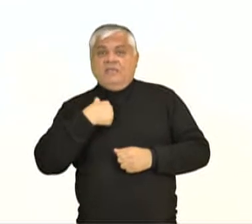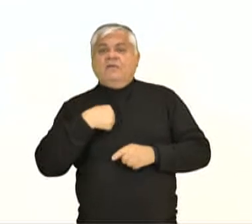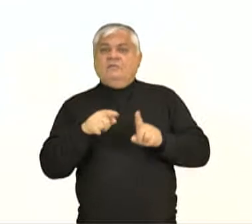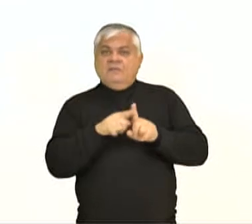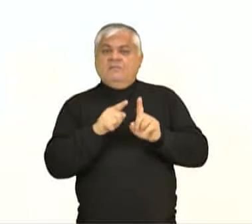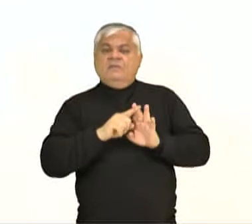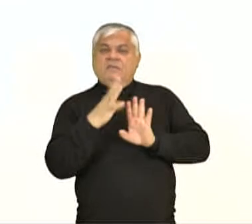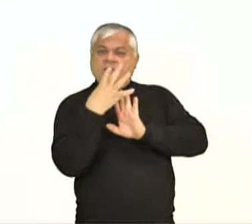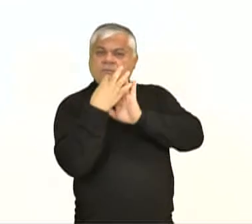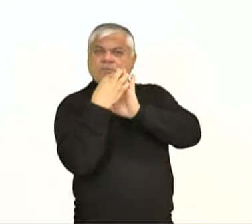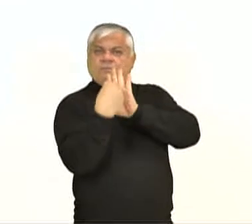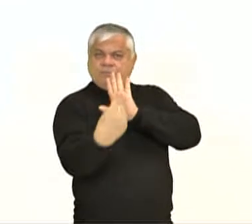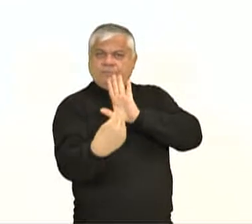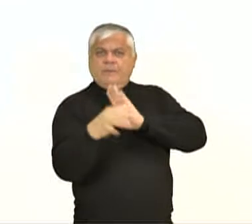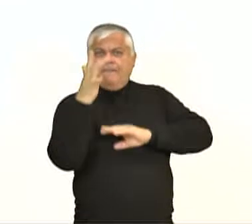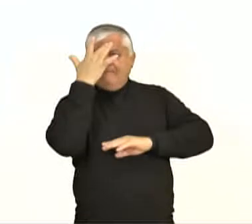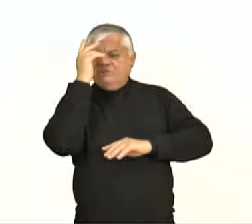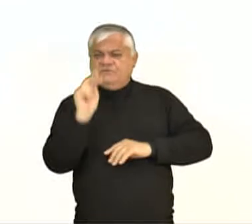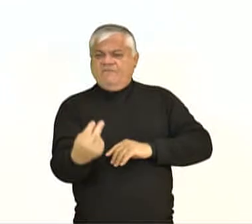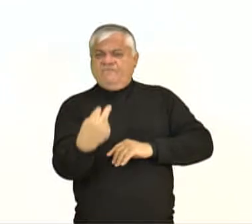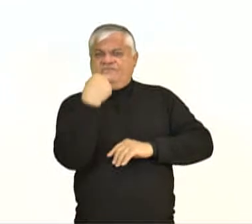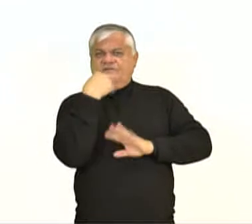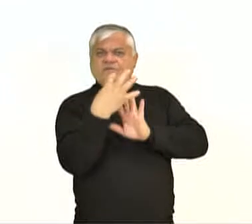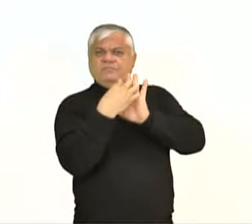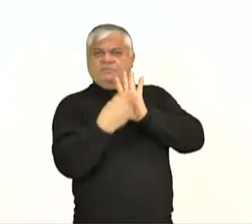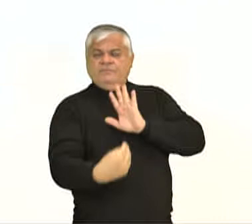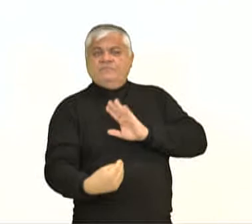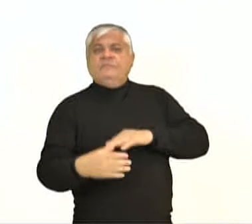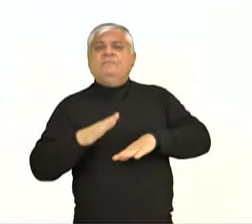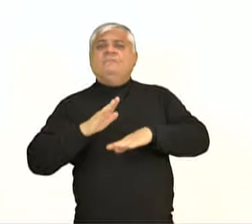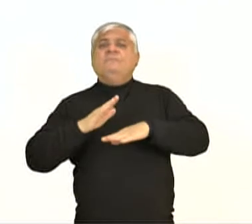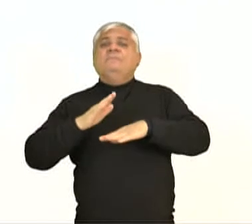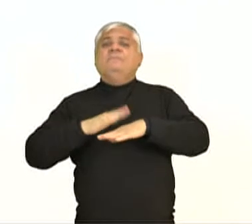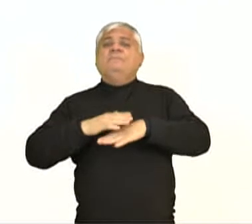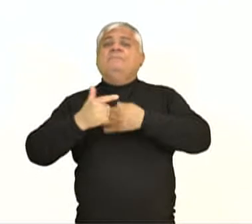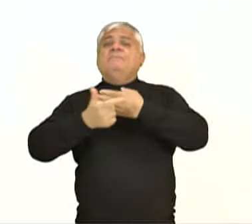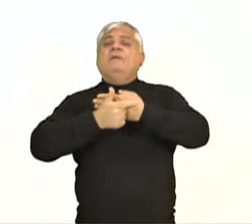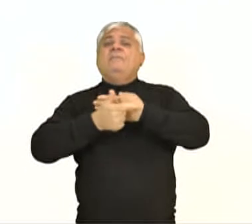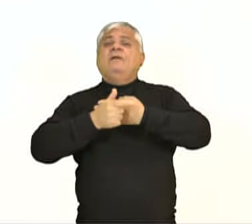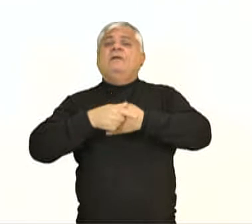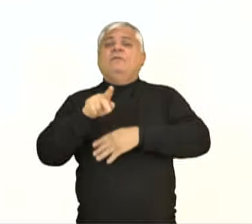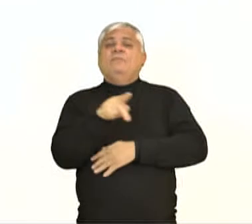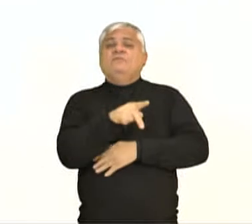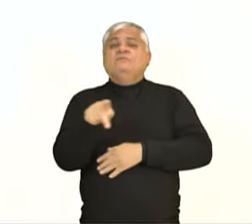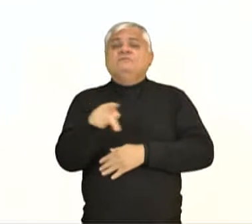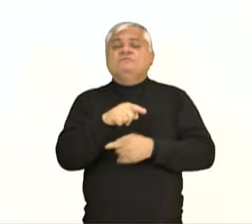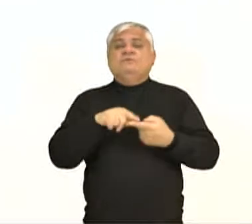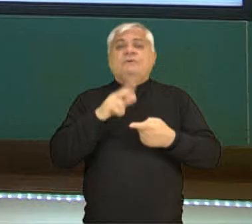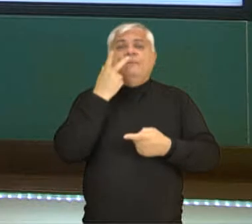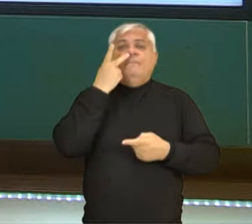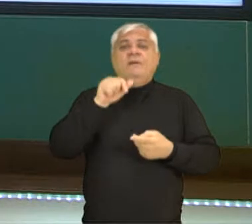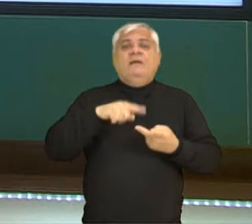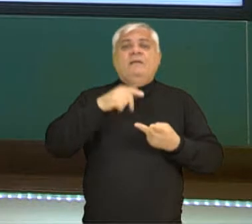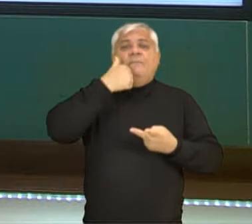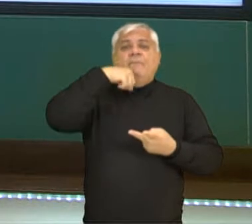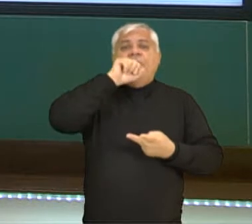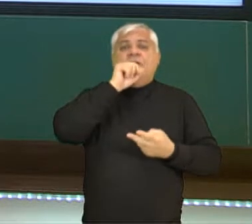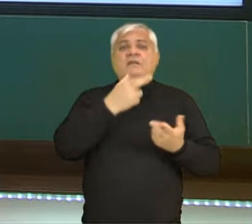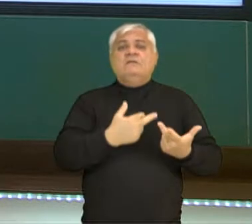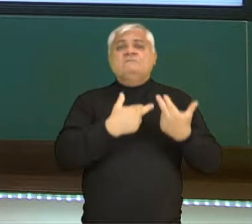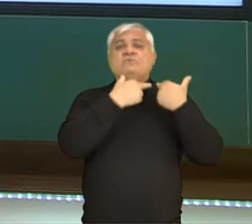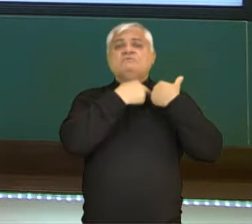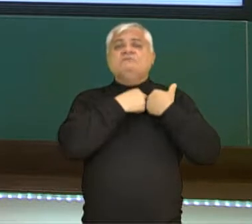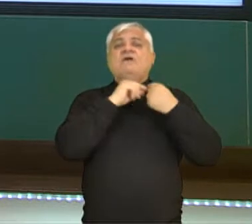exemplo para alguém é entender o papel do educador, seja professor, pai, mãe, responsável